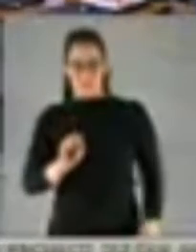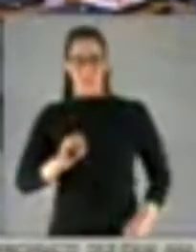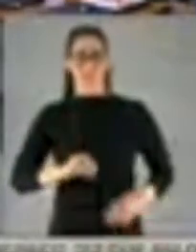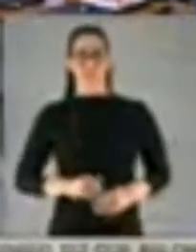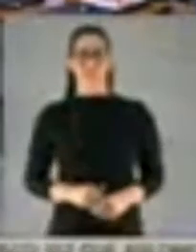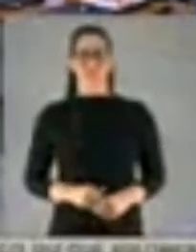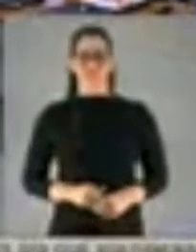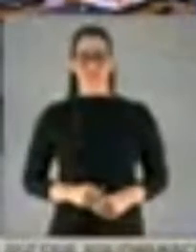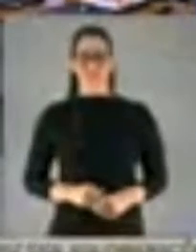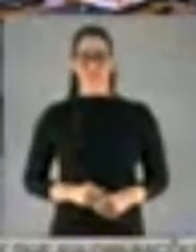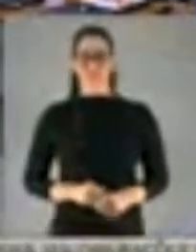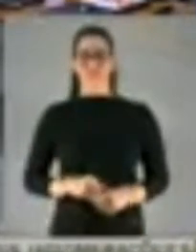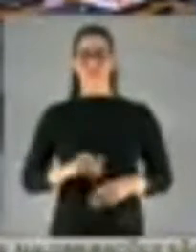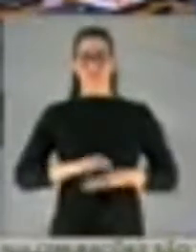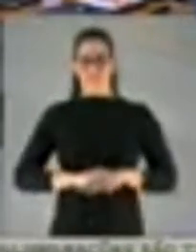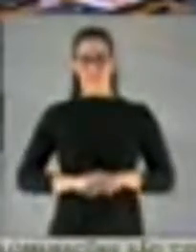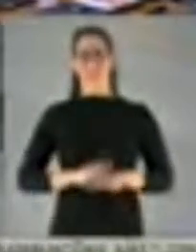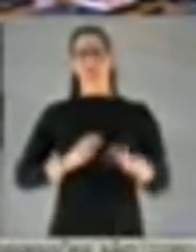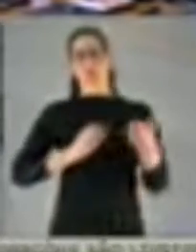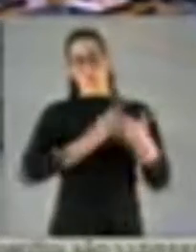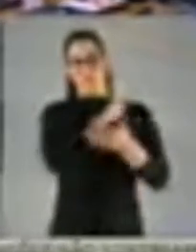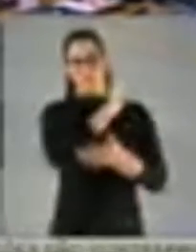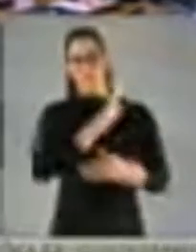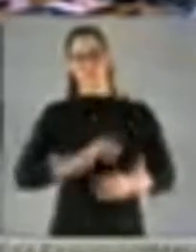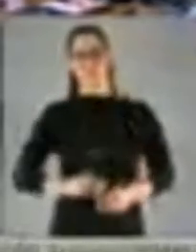Os senadores que aprovam permanecem como estão. Aprovado.